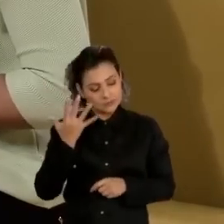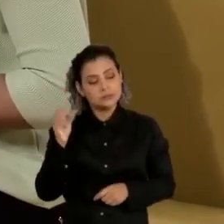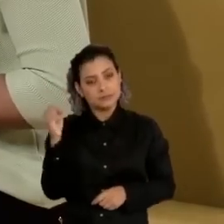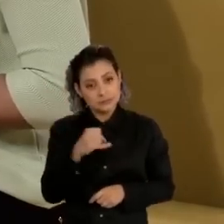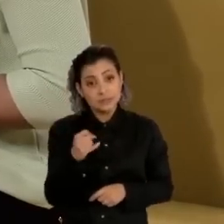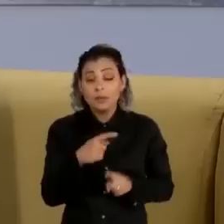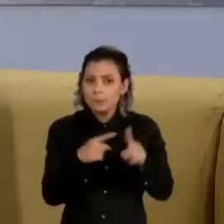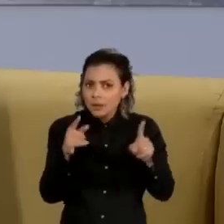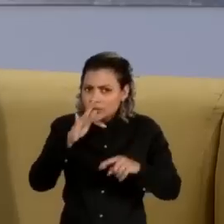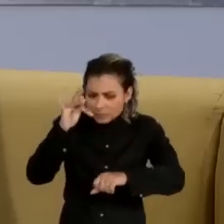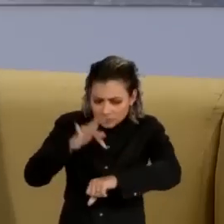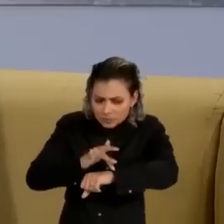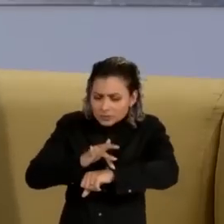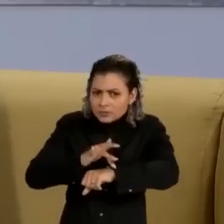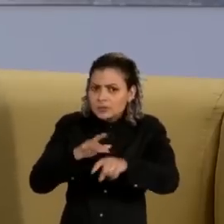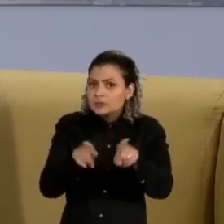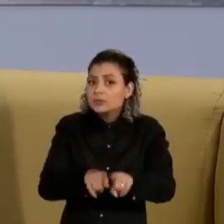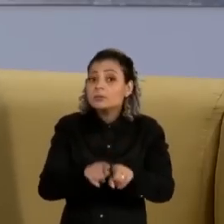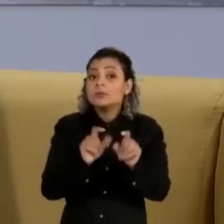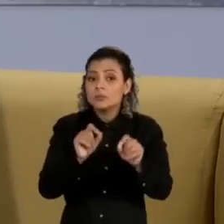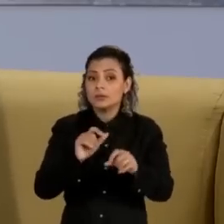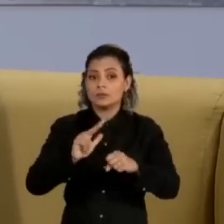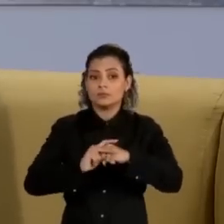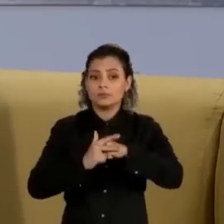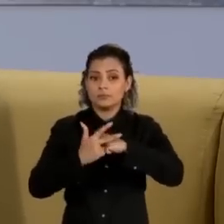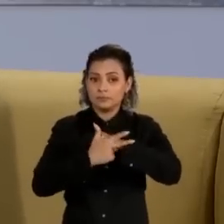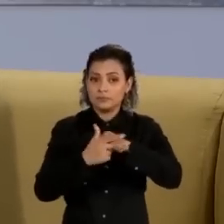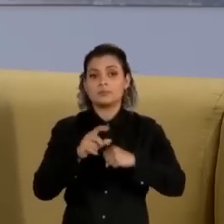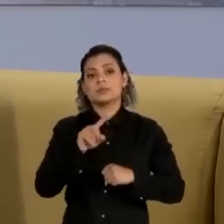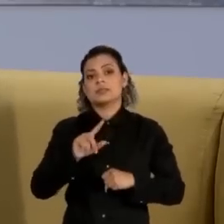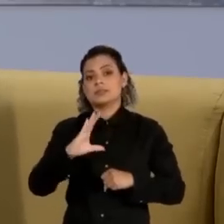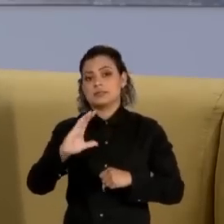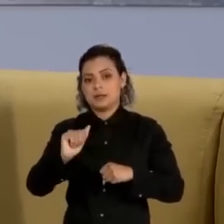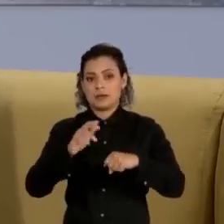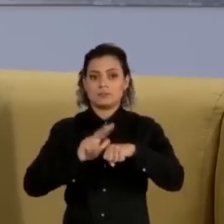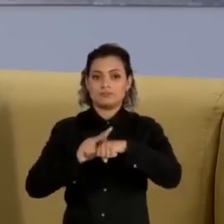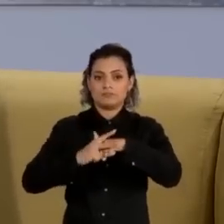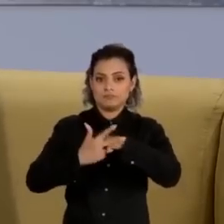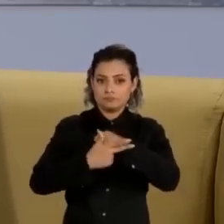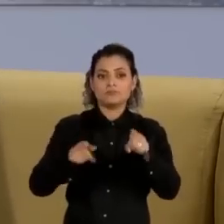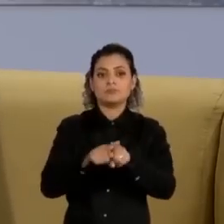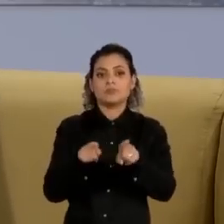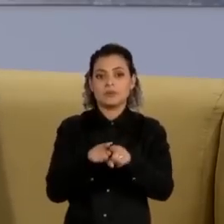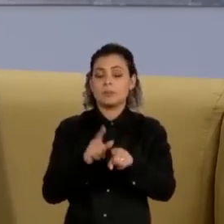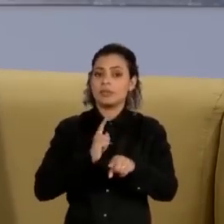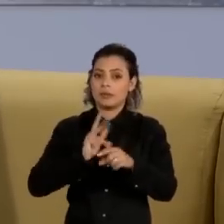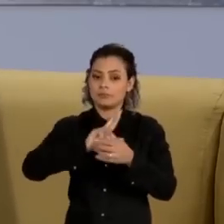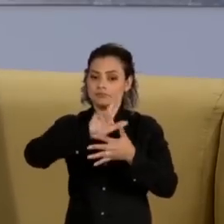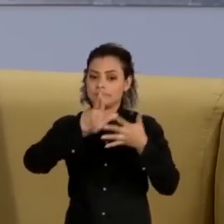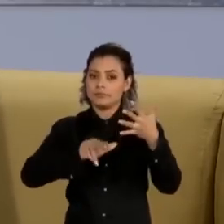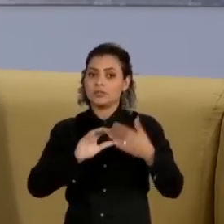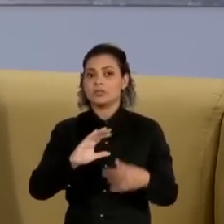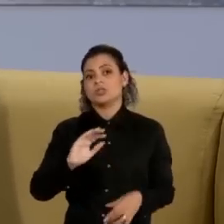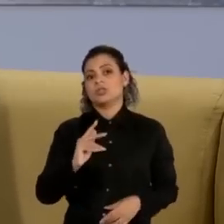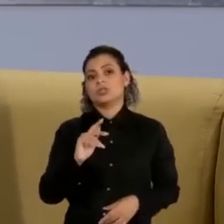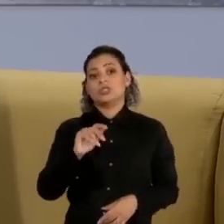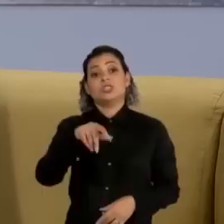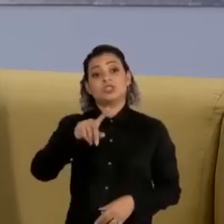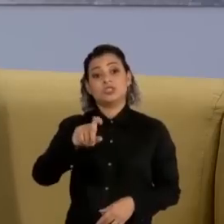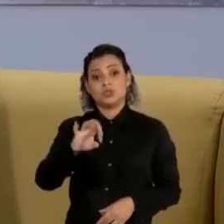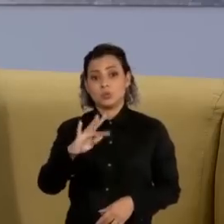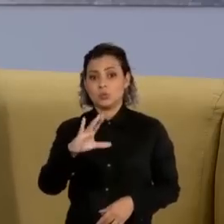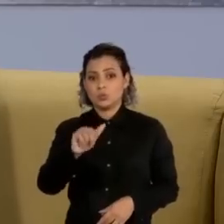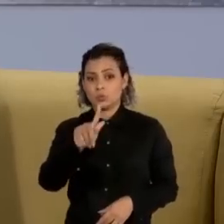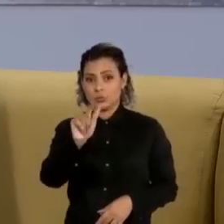mesmo inseto, ele transmite também a zika e a chikungunya. Sim. E para elas ainda não há uma perspectiva de vacina. Então, o combate